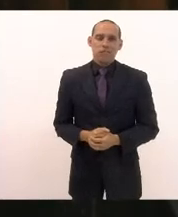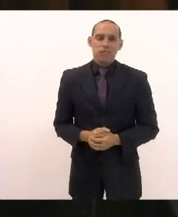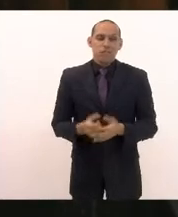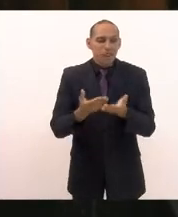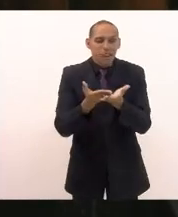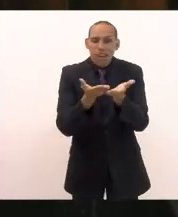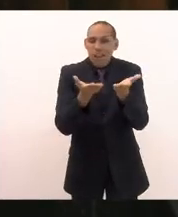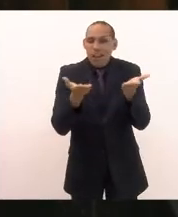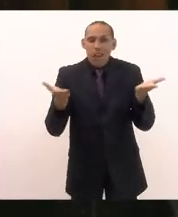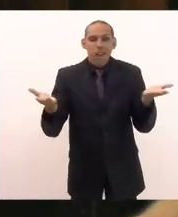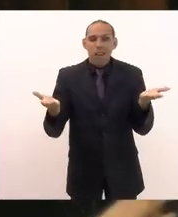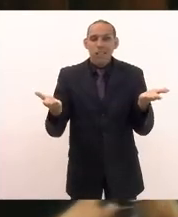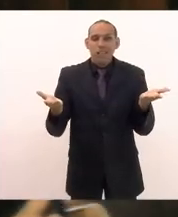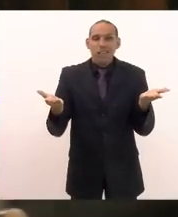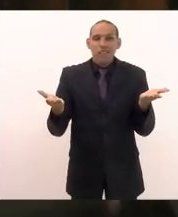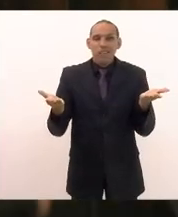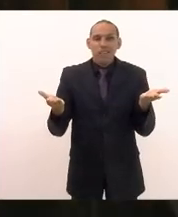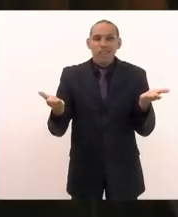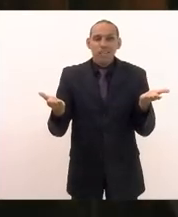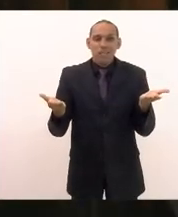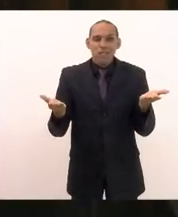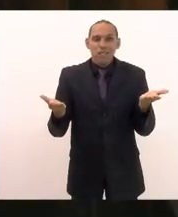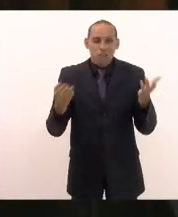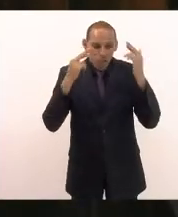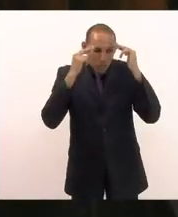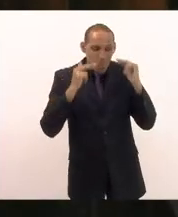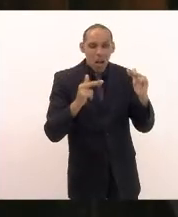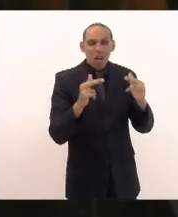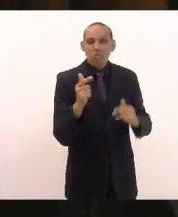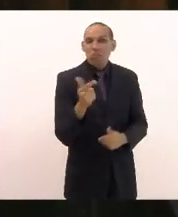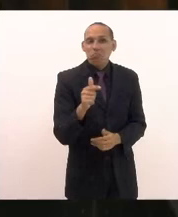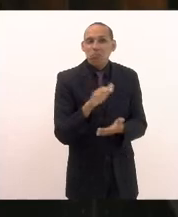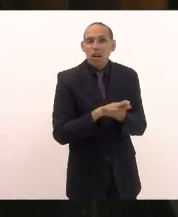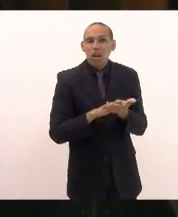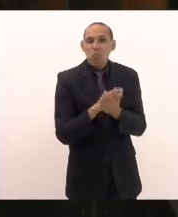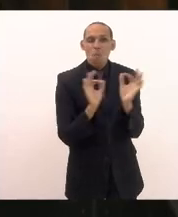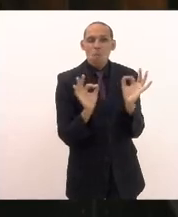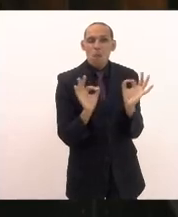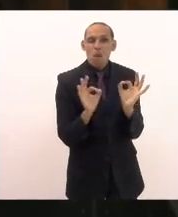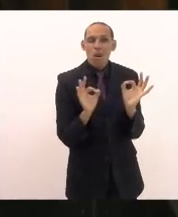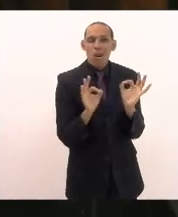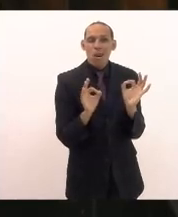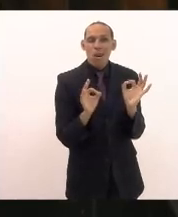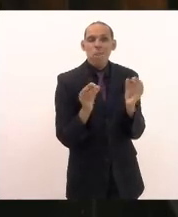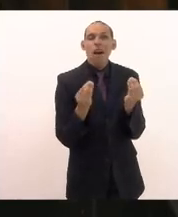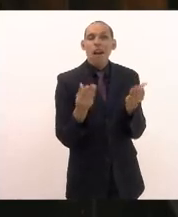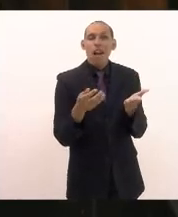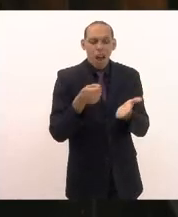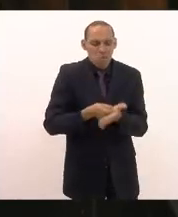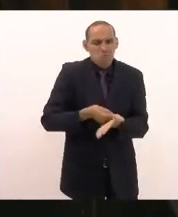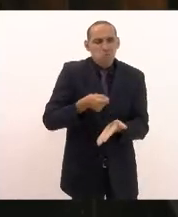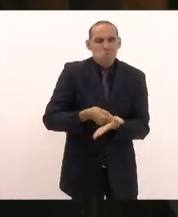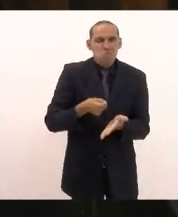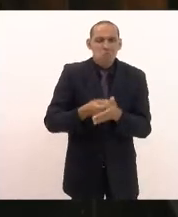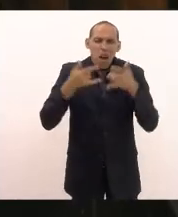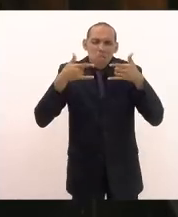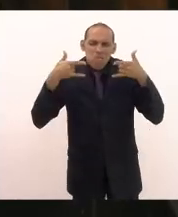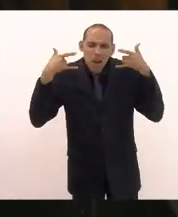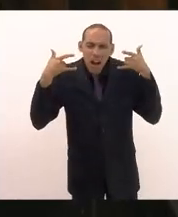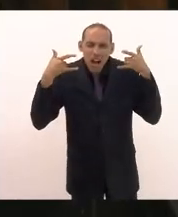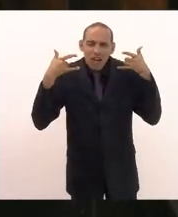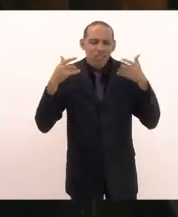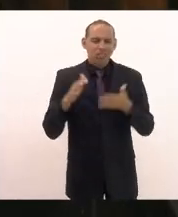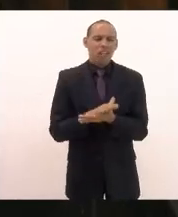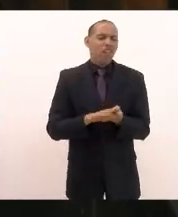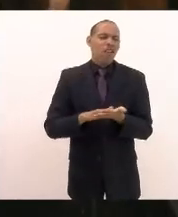Eles já não possuem moral nenhuma, nenhuma moral, para nos exigirem máscara